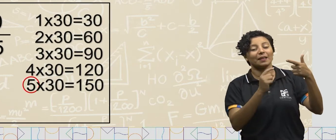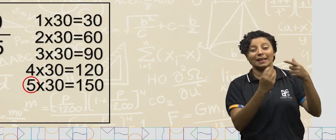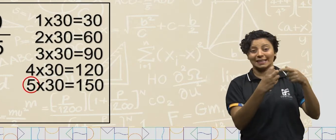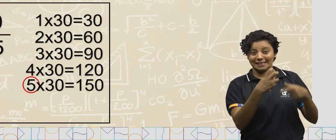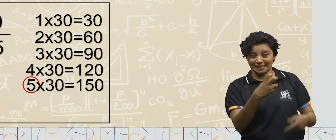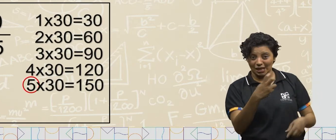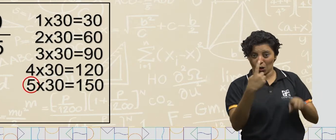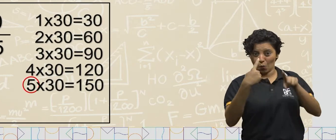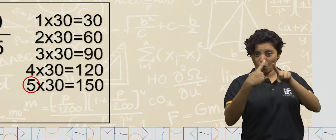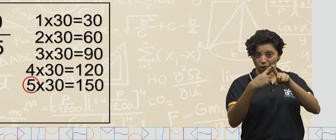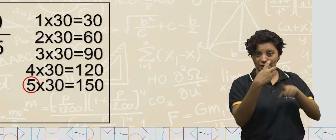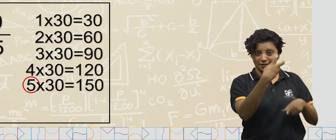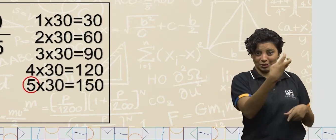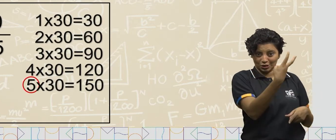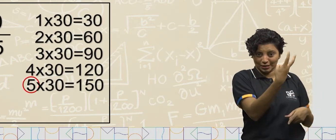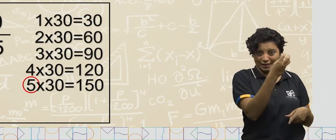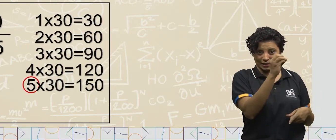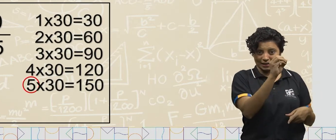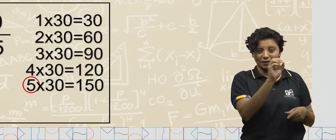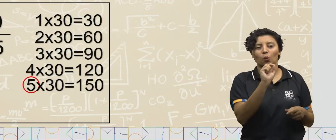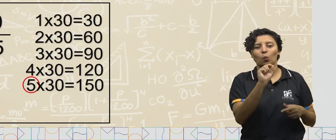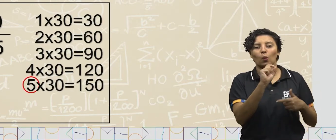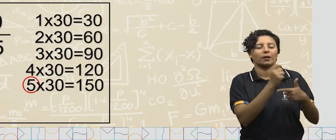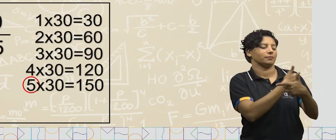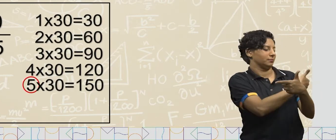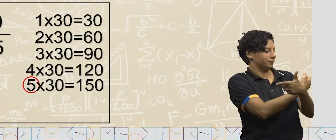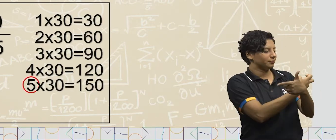150 subtraímos do dividendo.